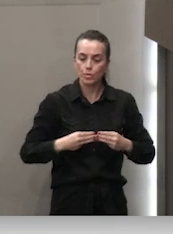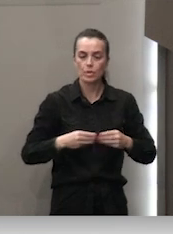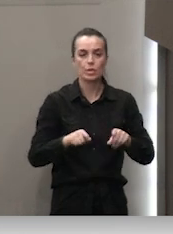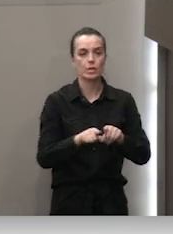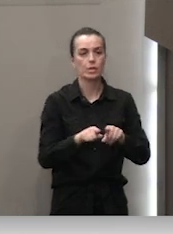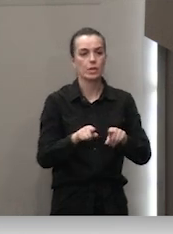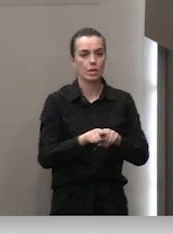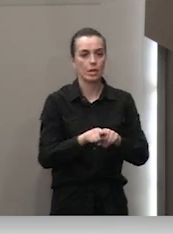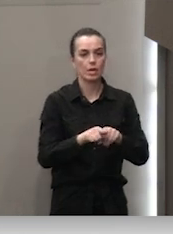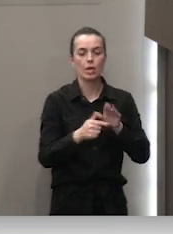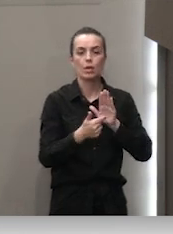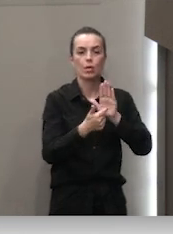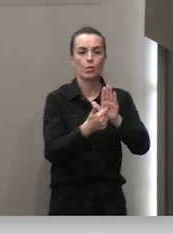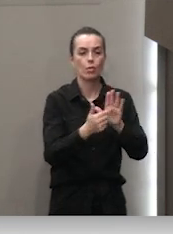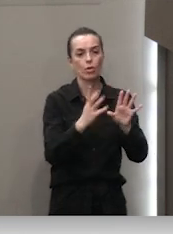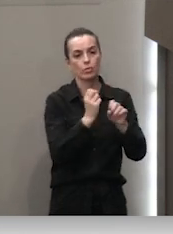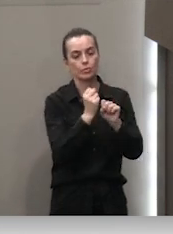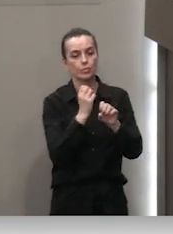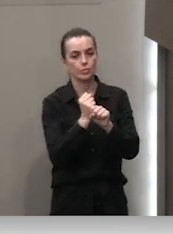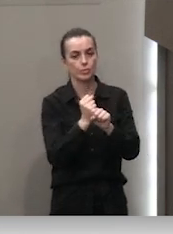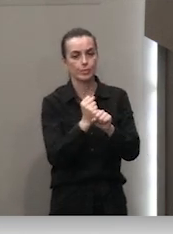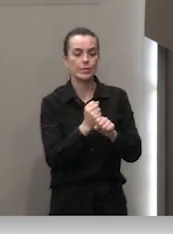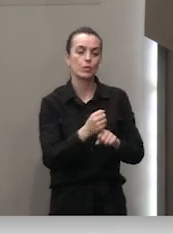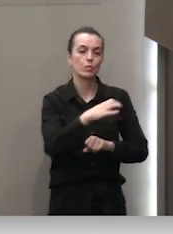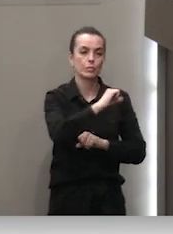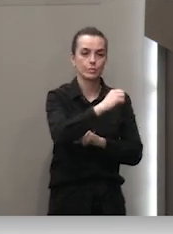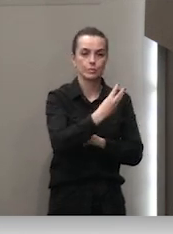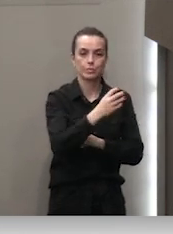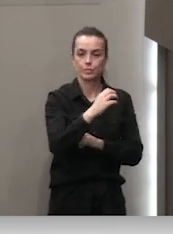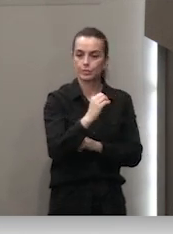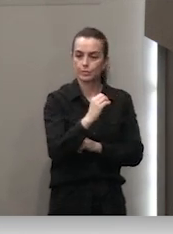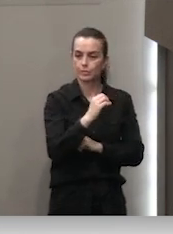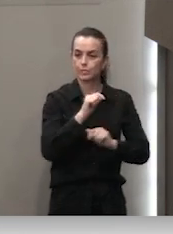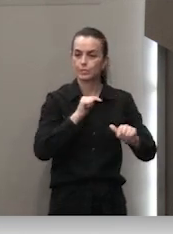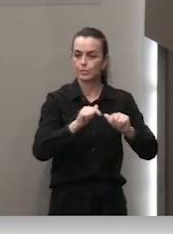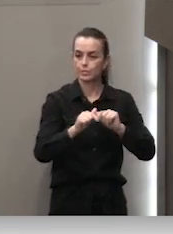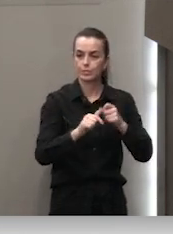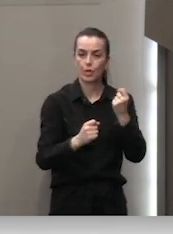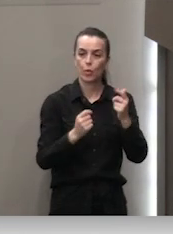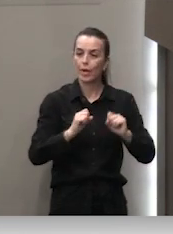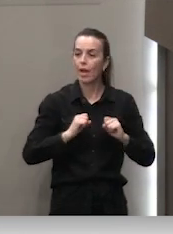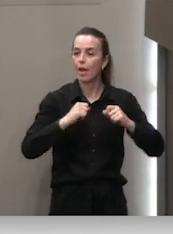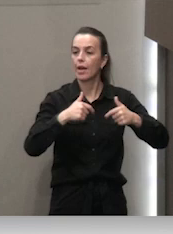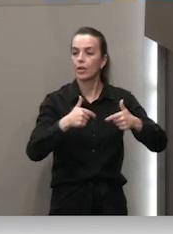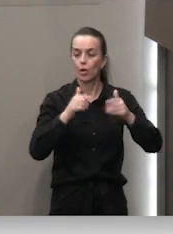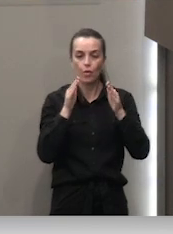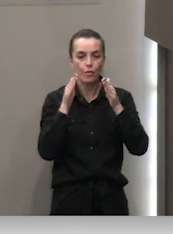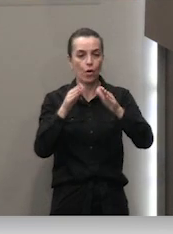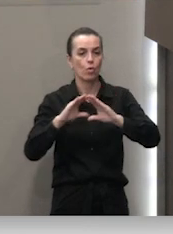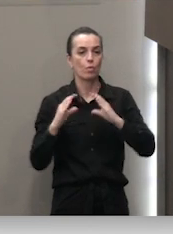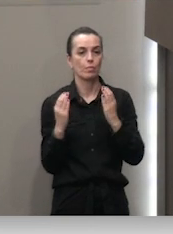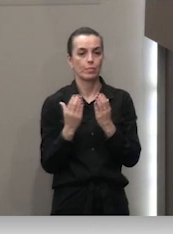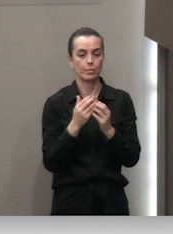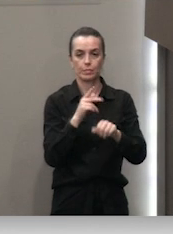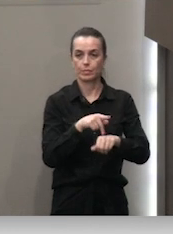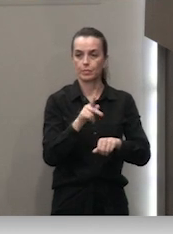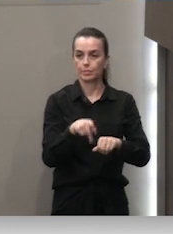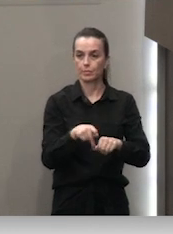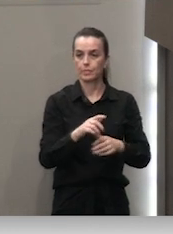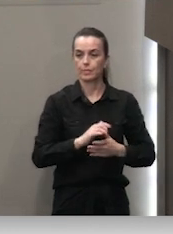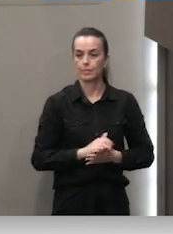totalizando 930 serviços. Algumas das nossas ações voltadas à comunidade